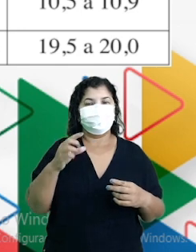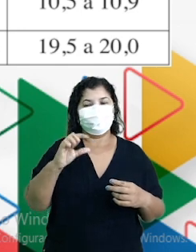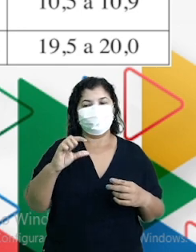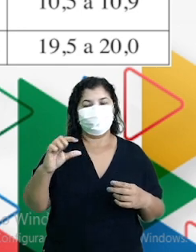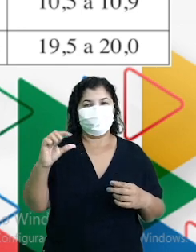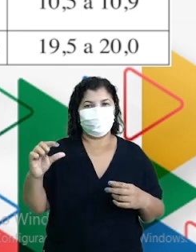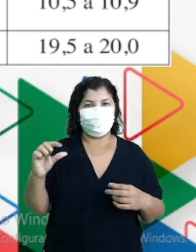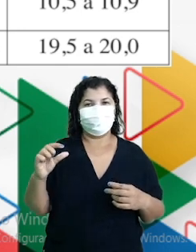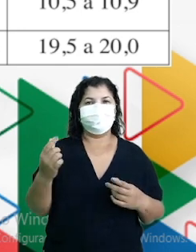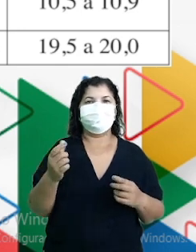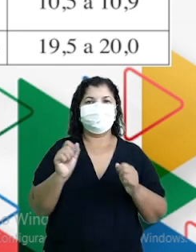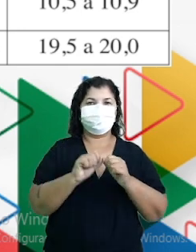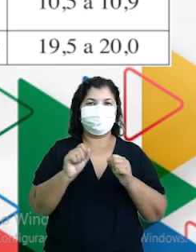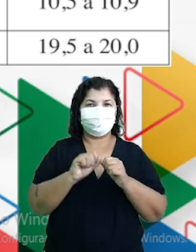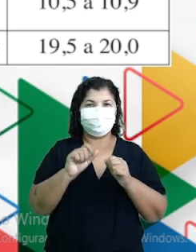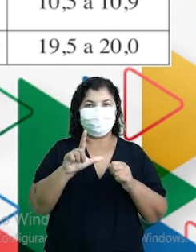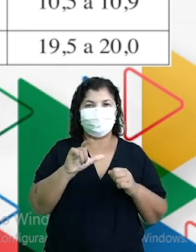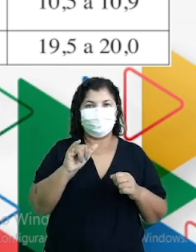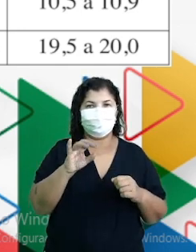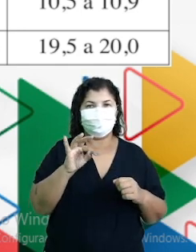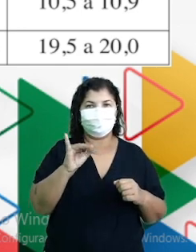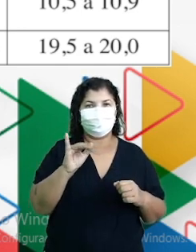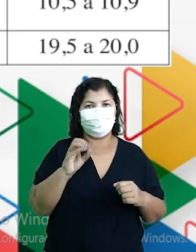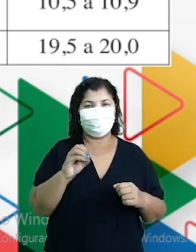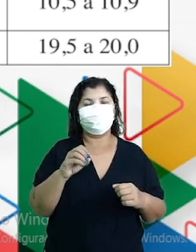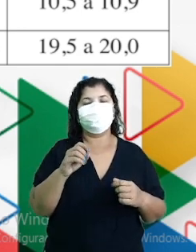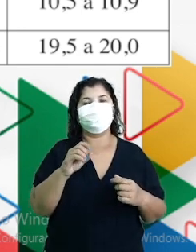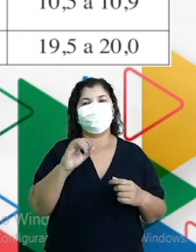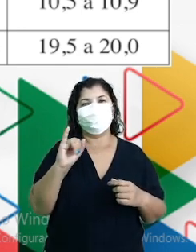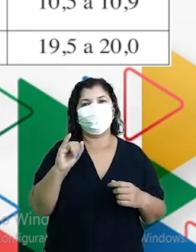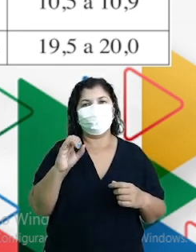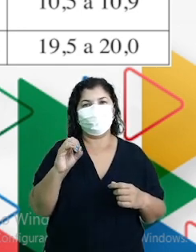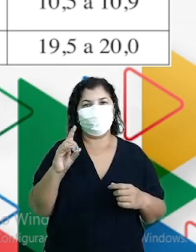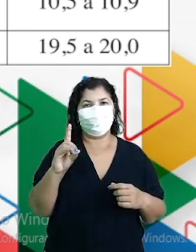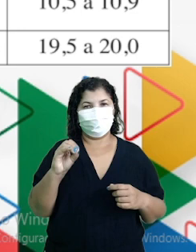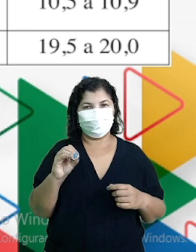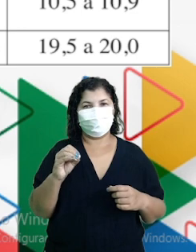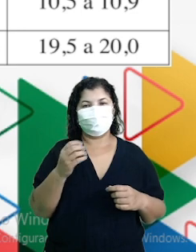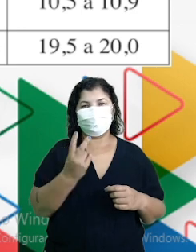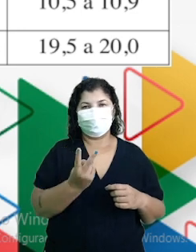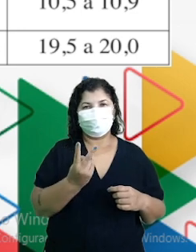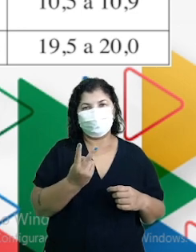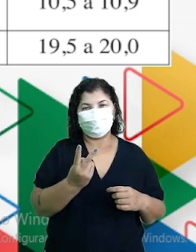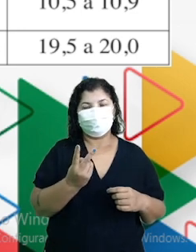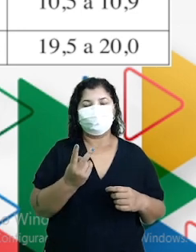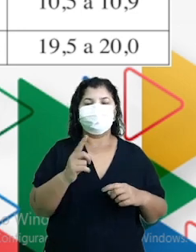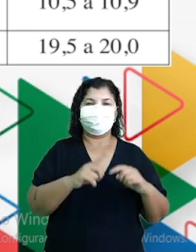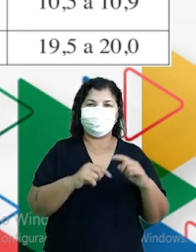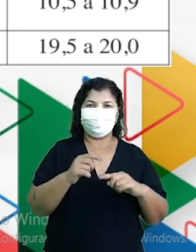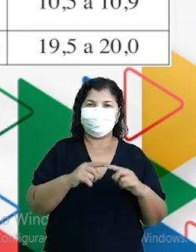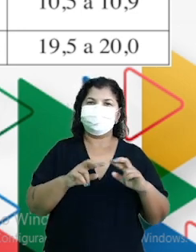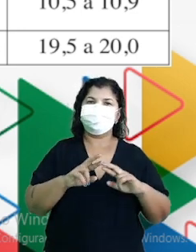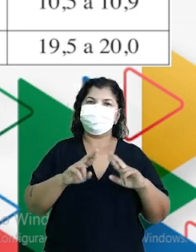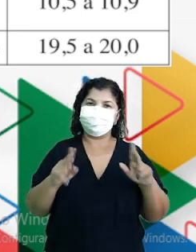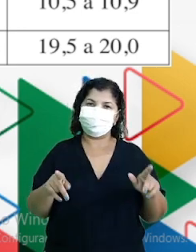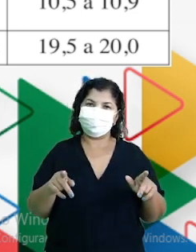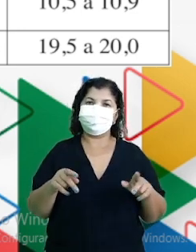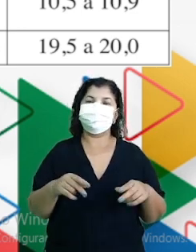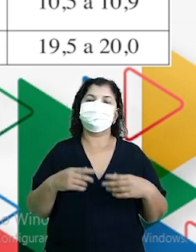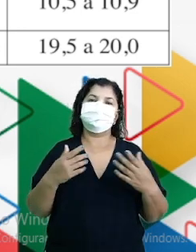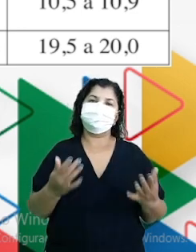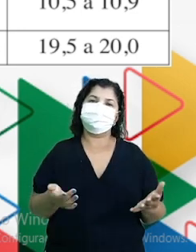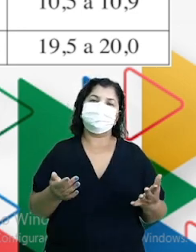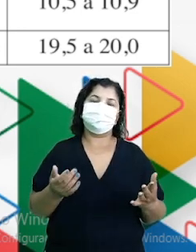feitas todas de lítio e iodo, tá? Então, lítio é um dos materiais, iodo é outro. Nas condições